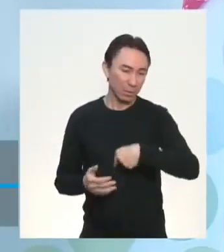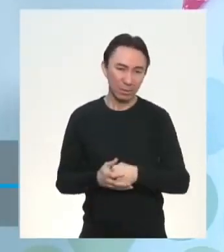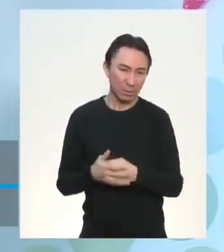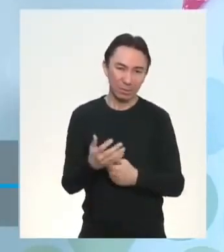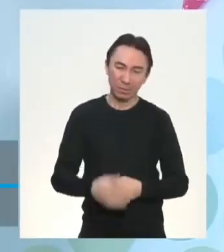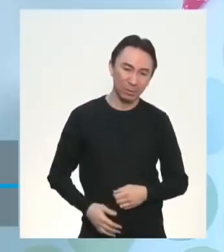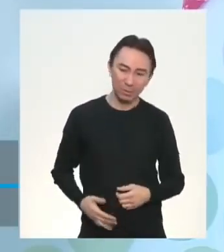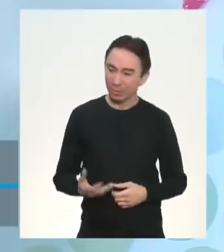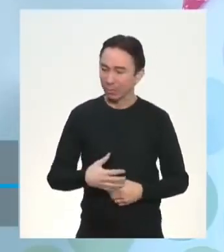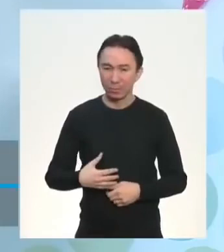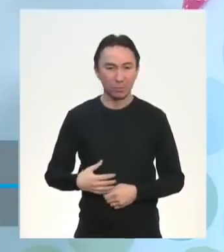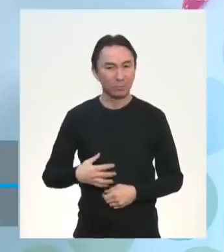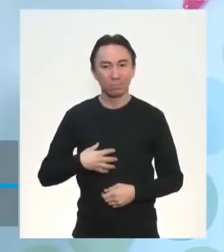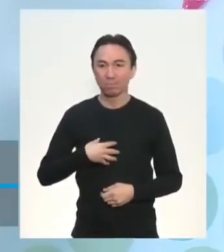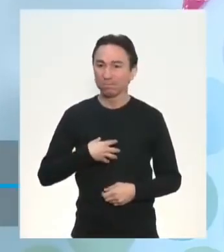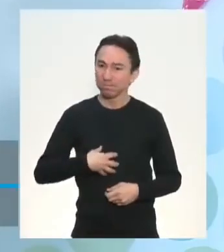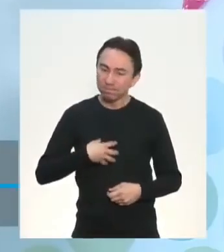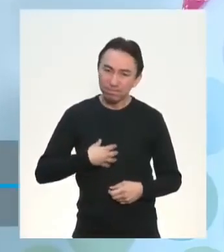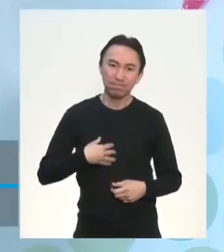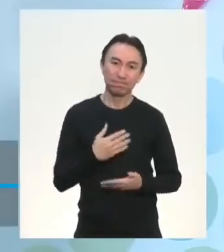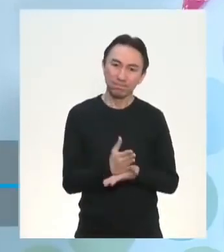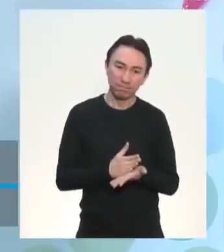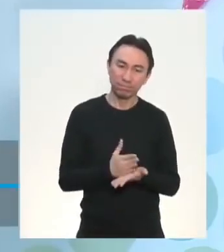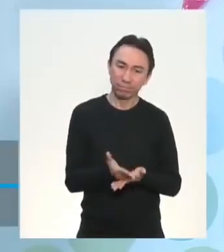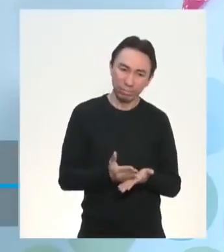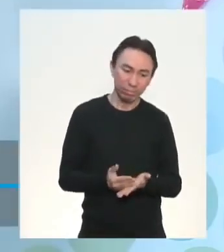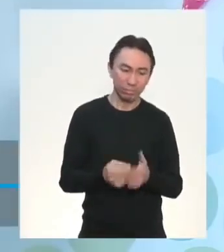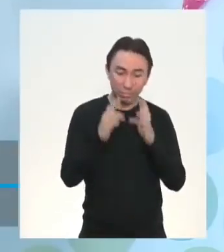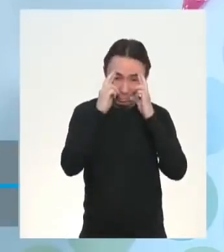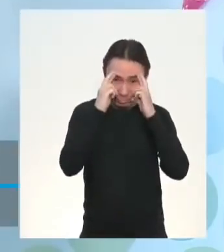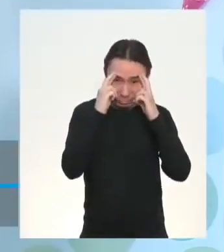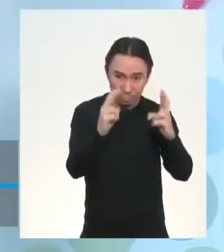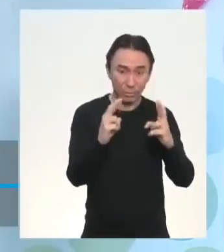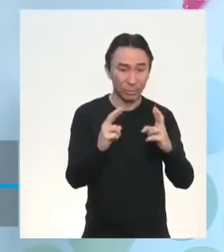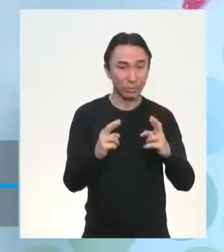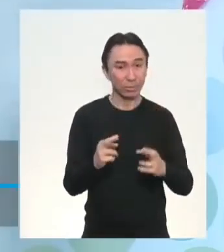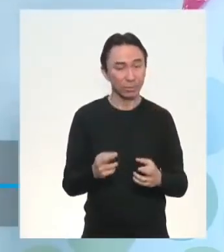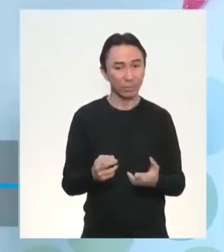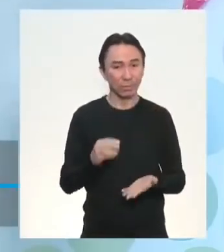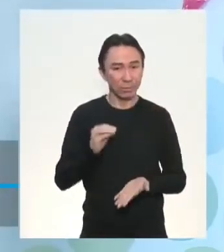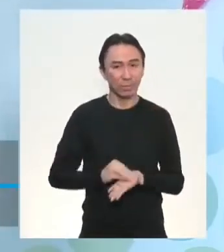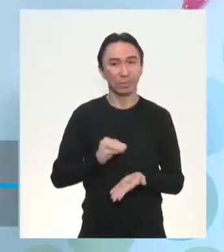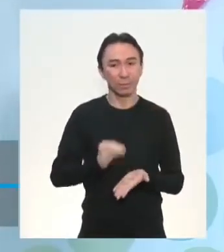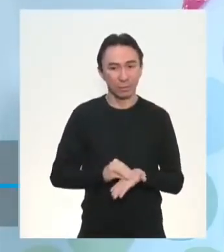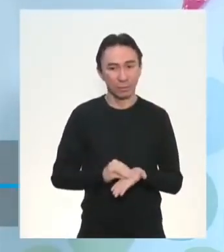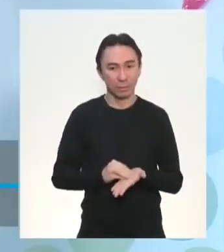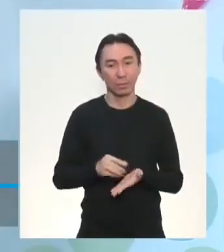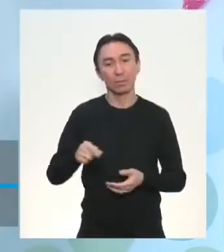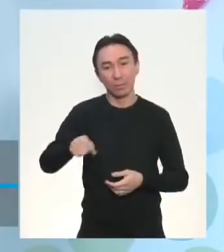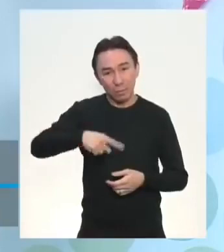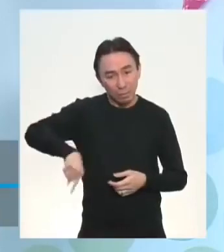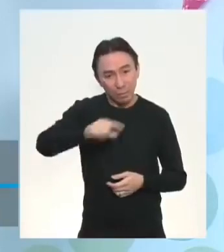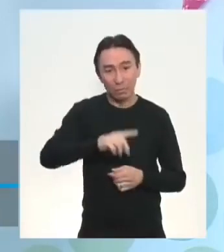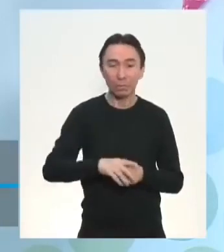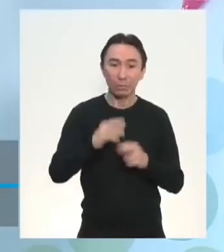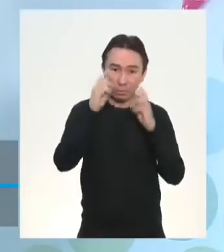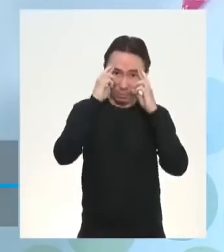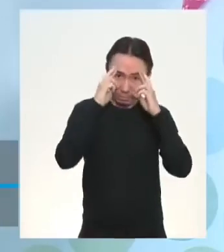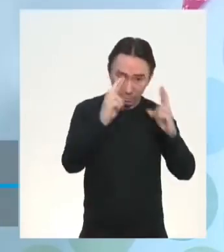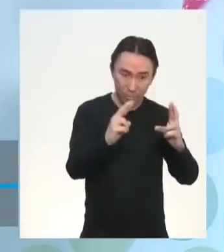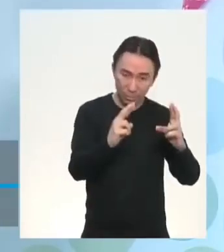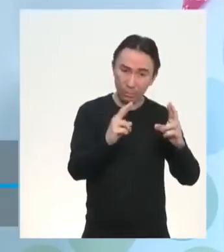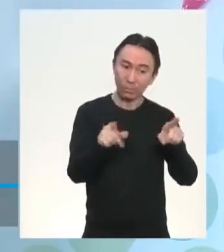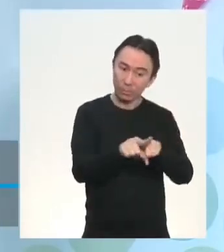são colocadas no chat. E é uma falta de respeito. Então, assim, a gente gostaria que o respeito que nós temos por vocês, vocês também tivessem por